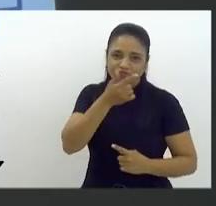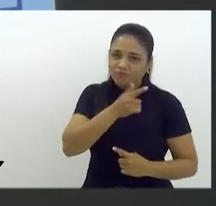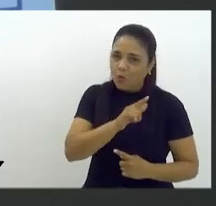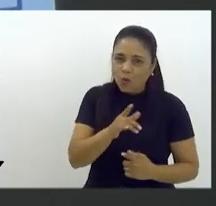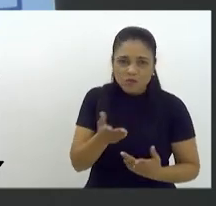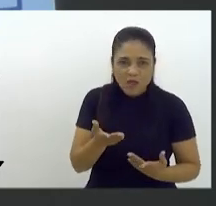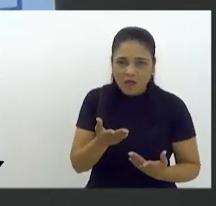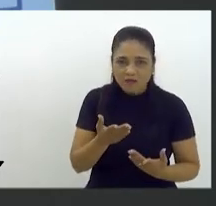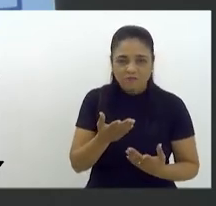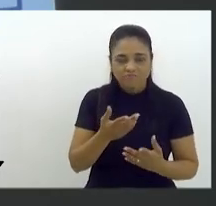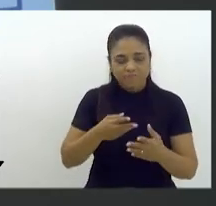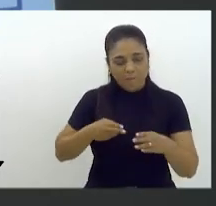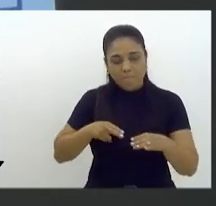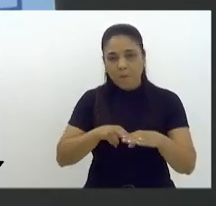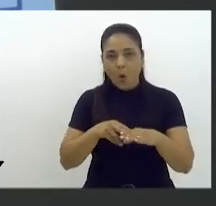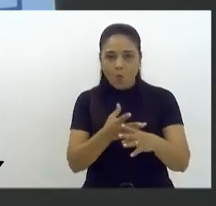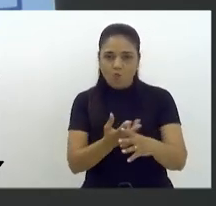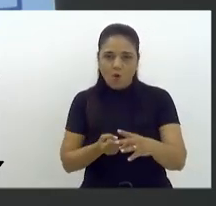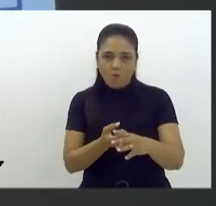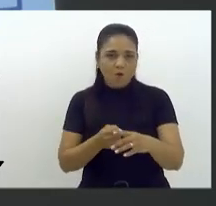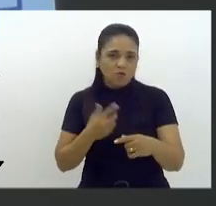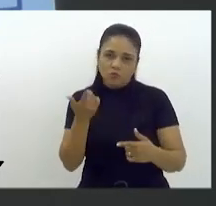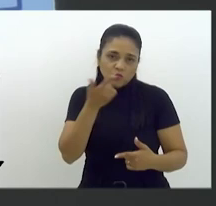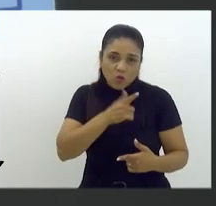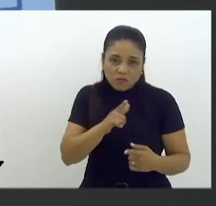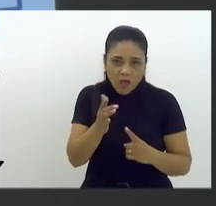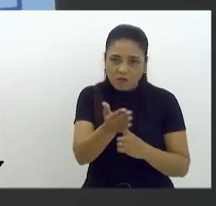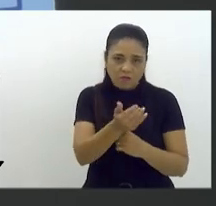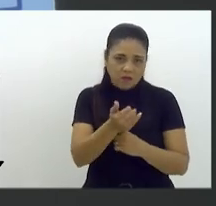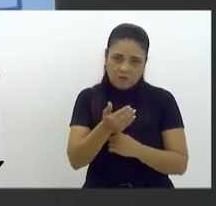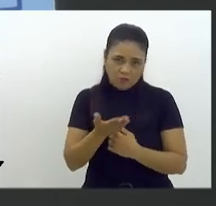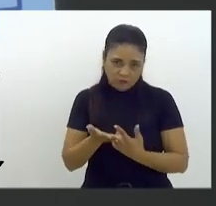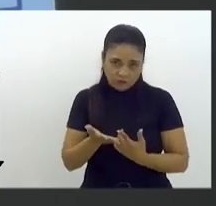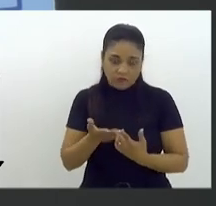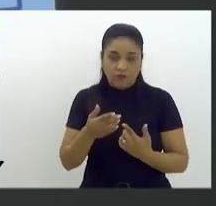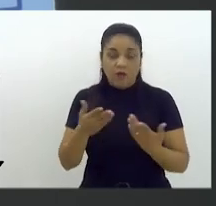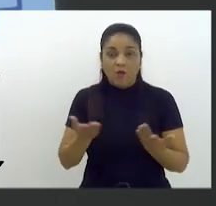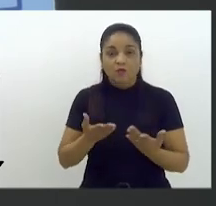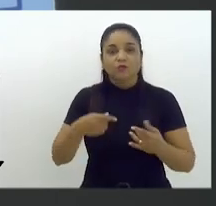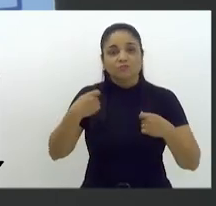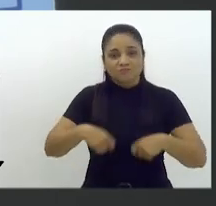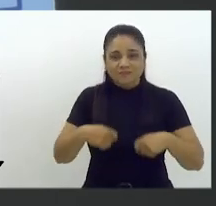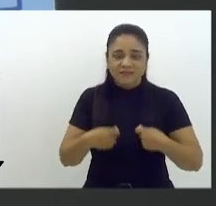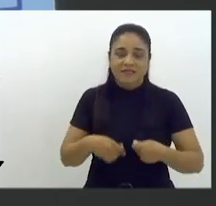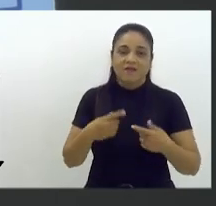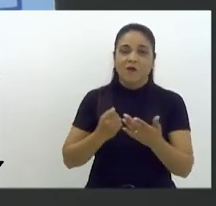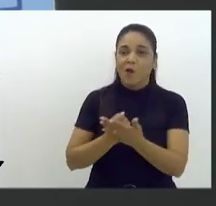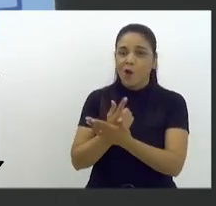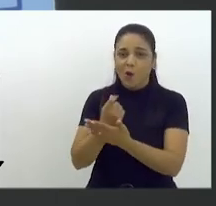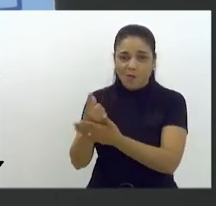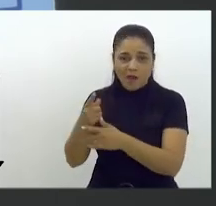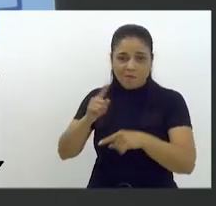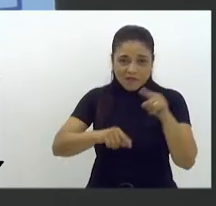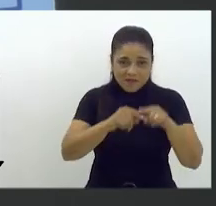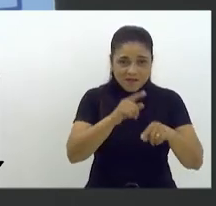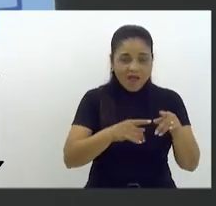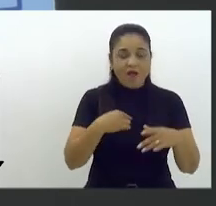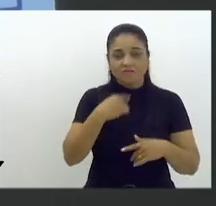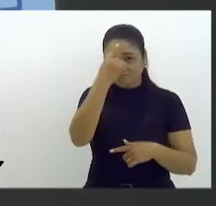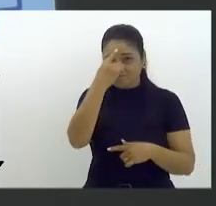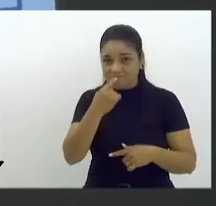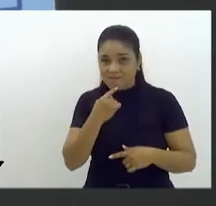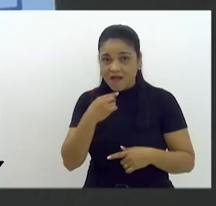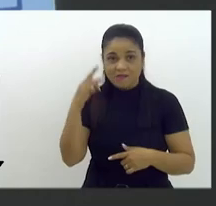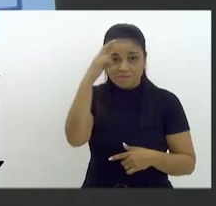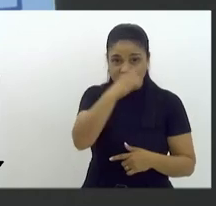né e hoje a gente precisaria ter uns pais um laboratório de serviço de perícia de algo de imagem